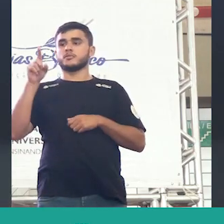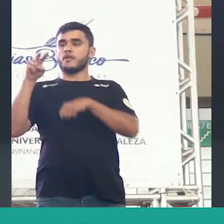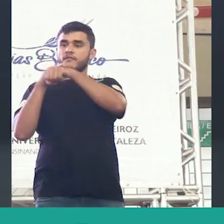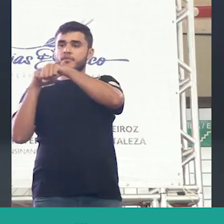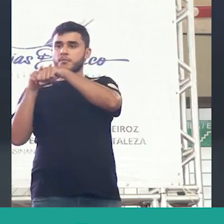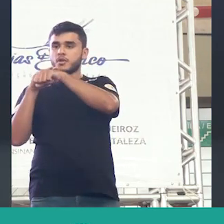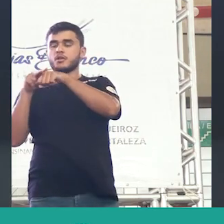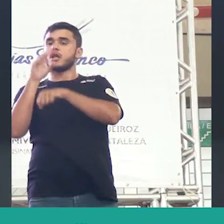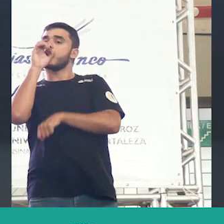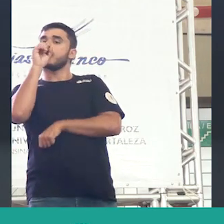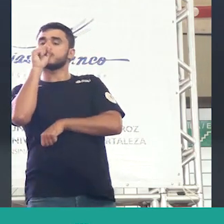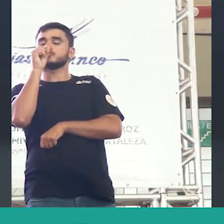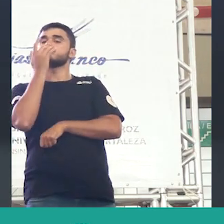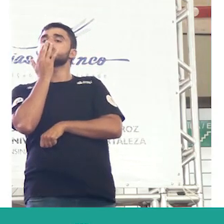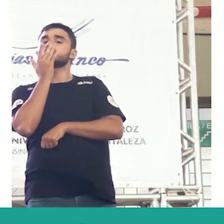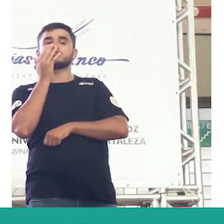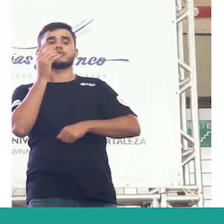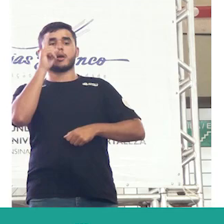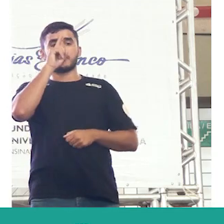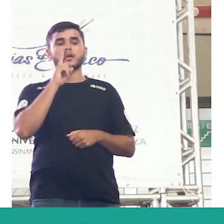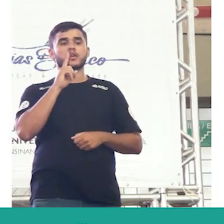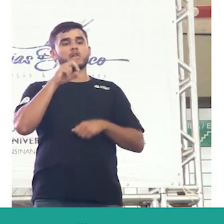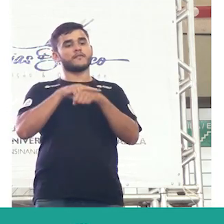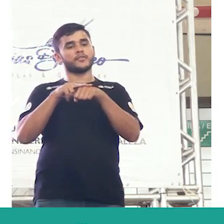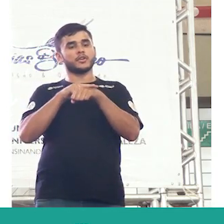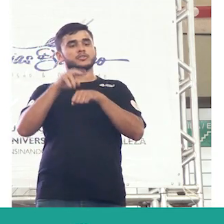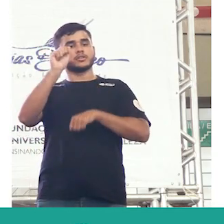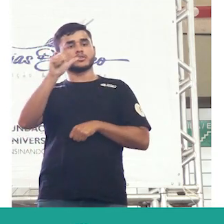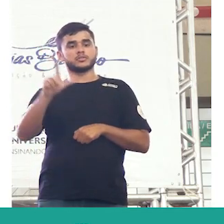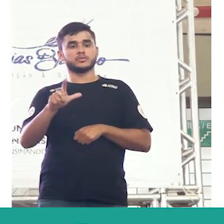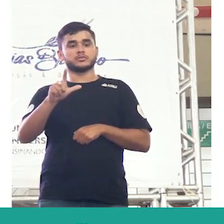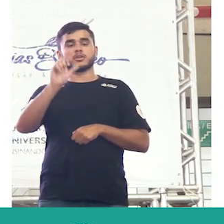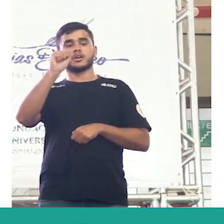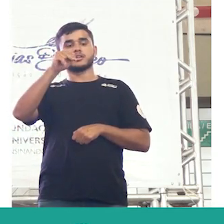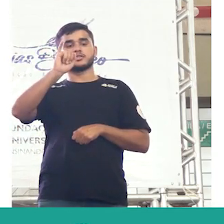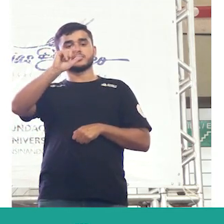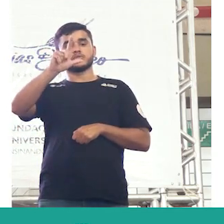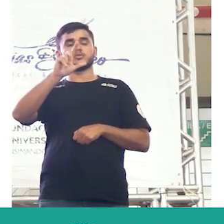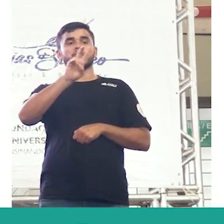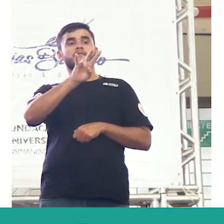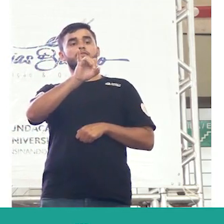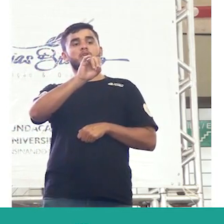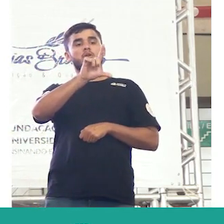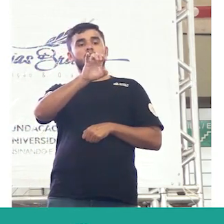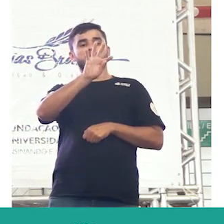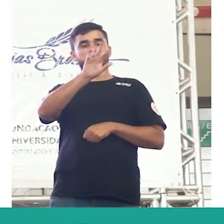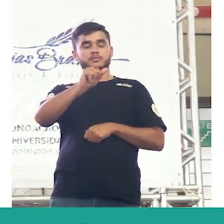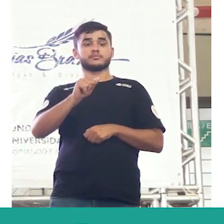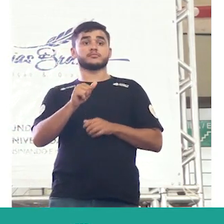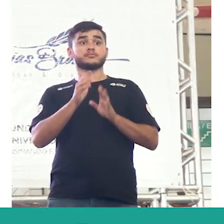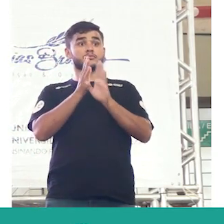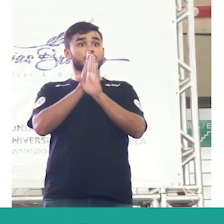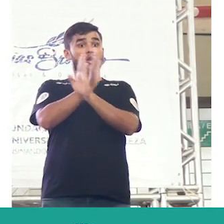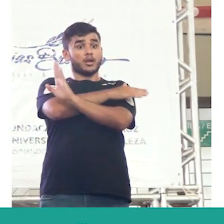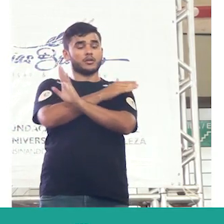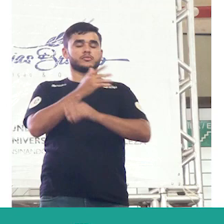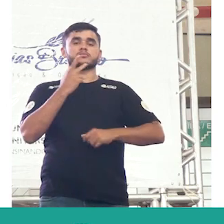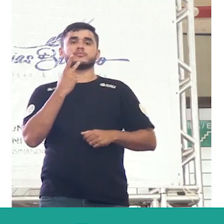vermelho, alaranjado, amarelo, verde, azul, anil e violeta. Antes do